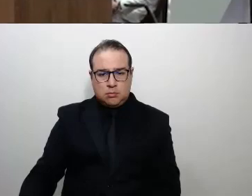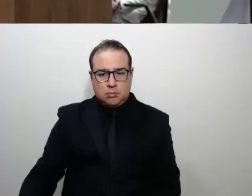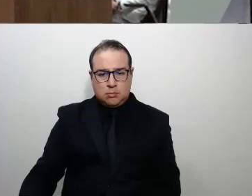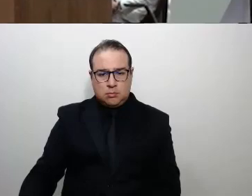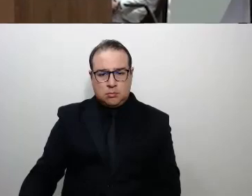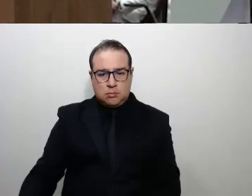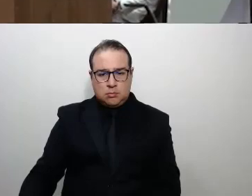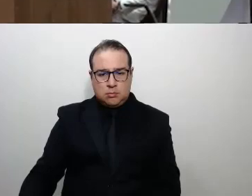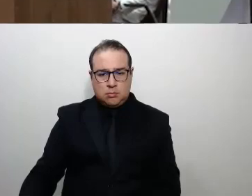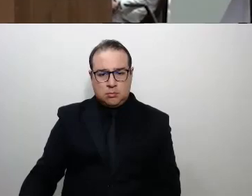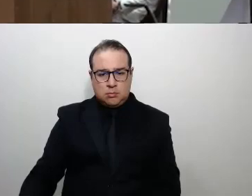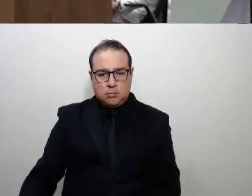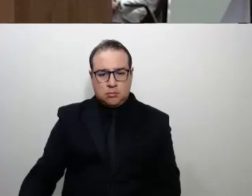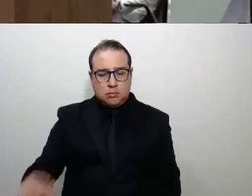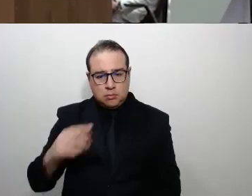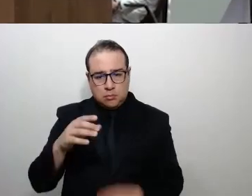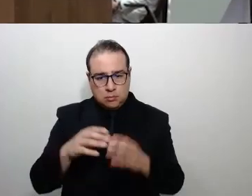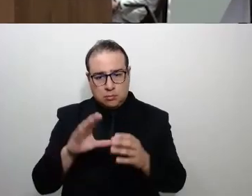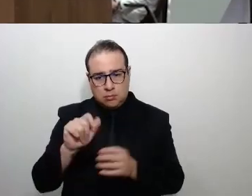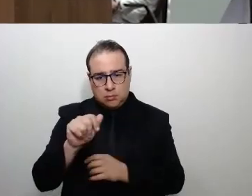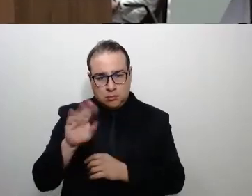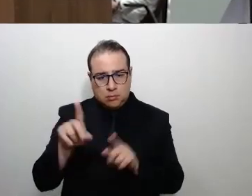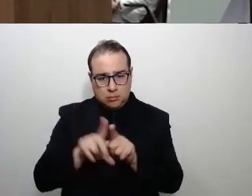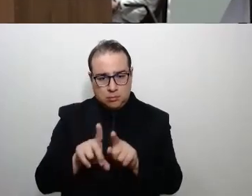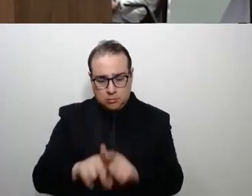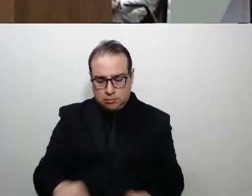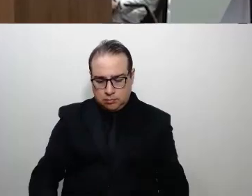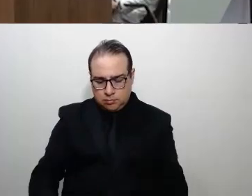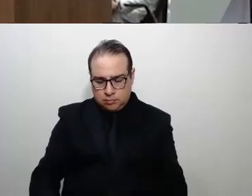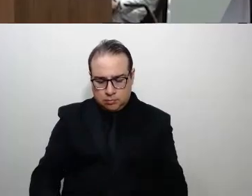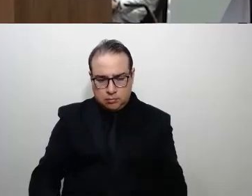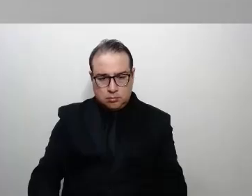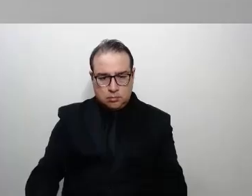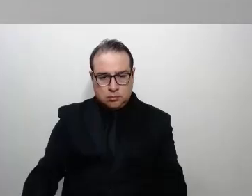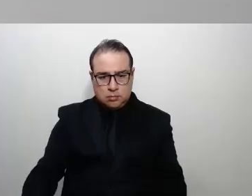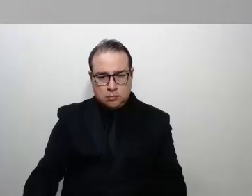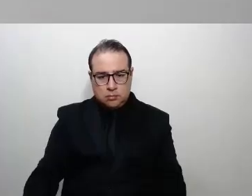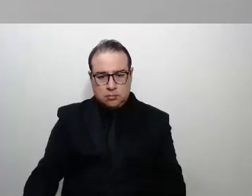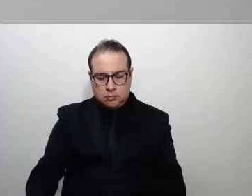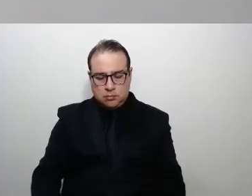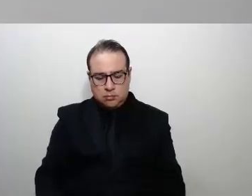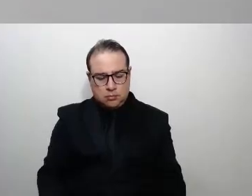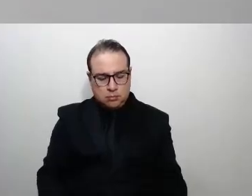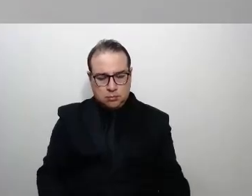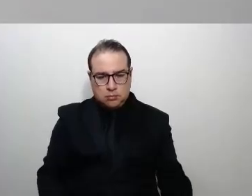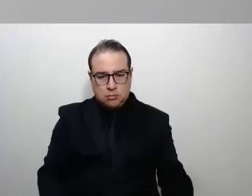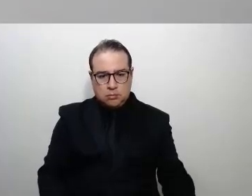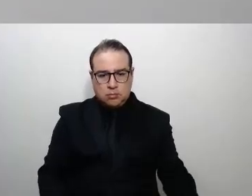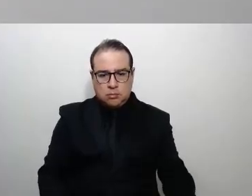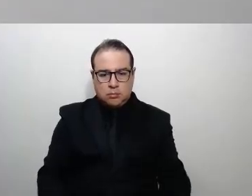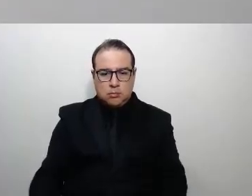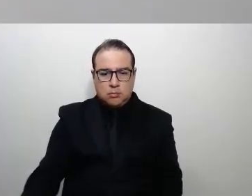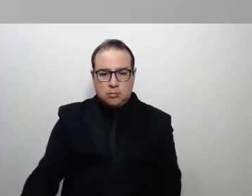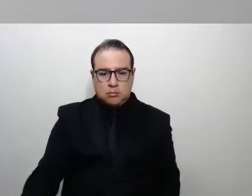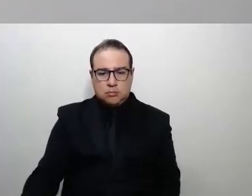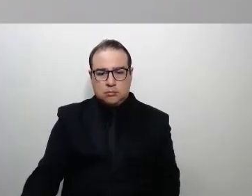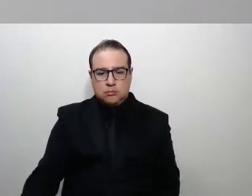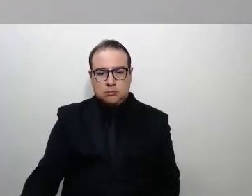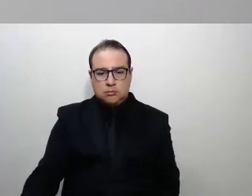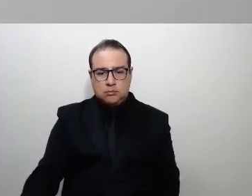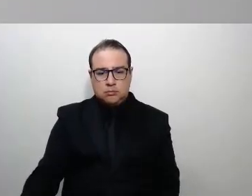nós representa a OAB também tá ali eu não tinha mencionado mas a